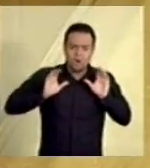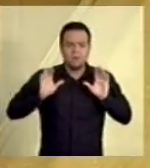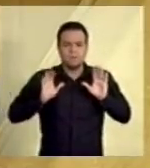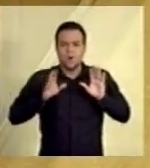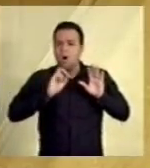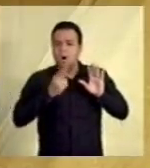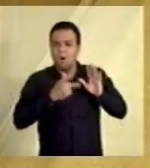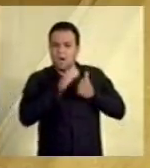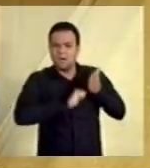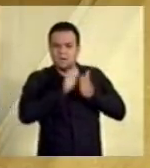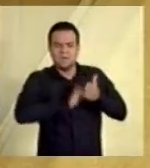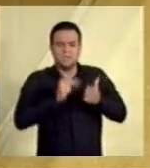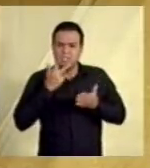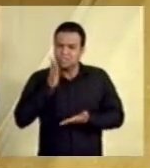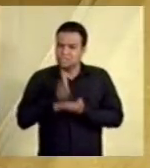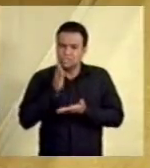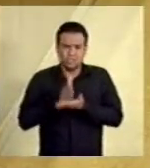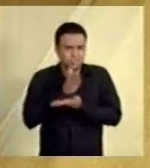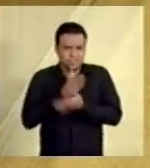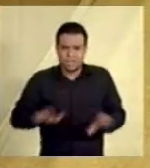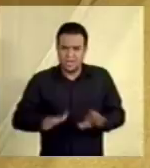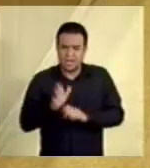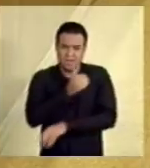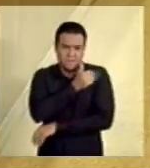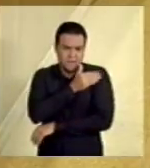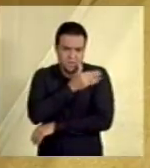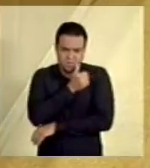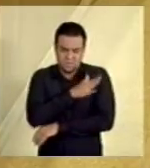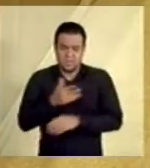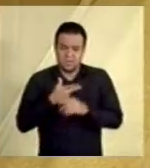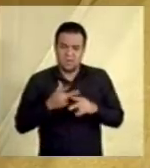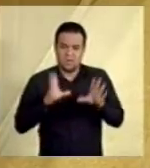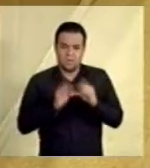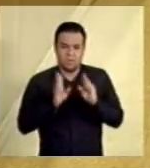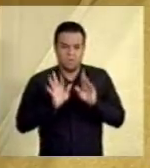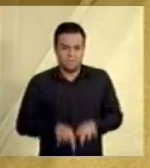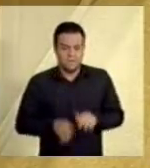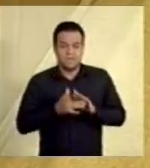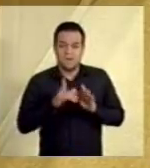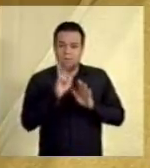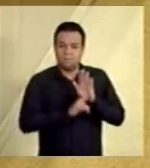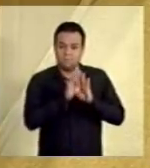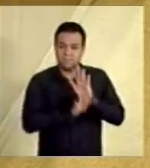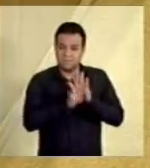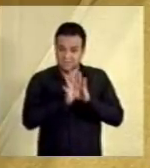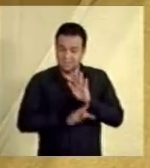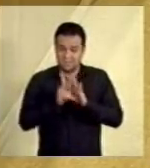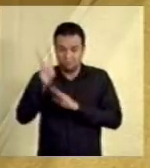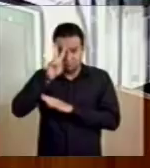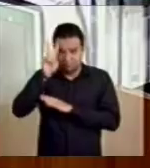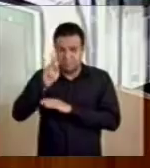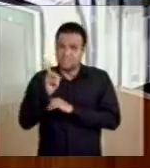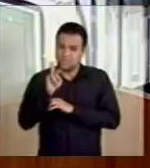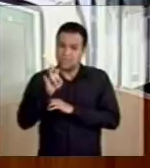apagá-la. Chega de preconceito. Fecha aspas, foi a conclusão dessa importante